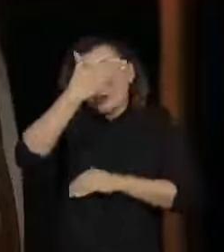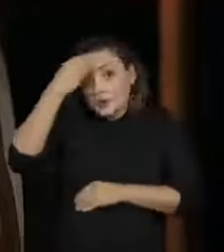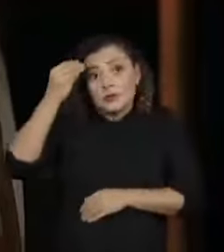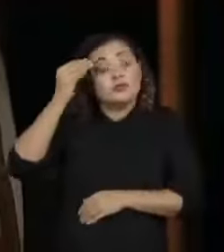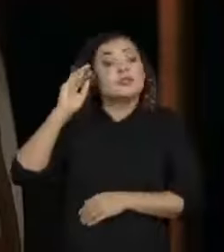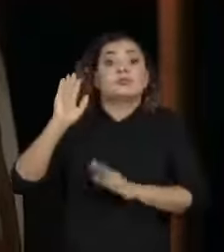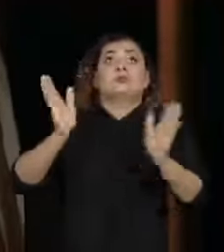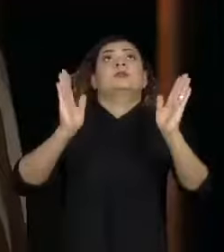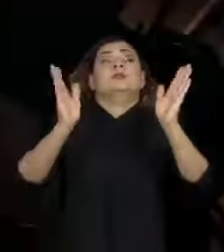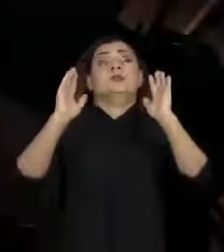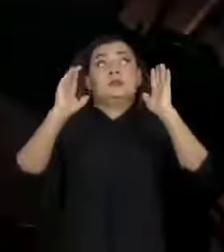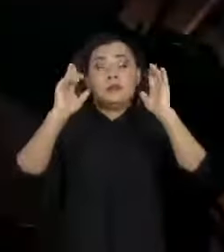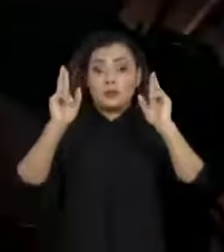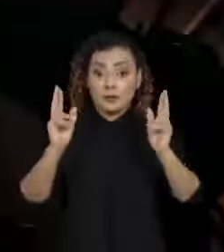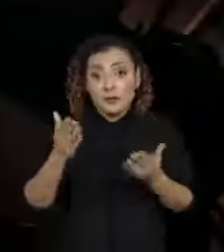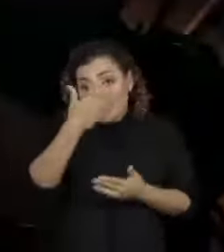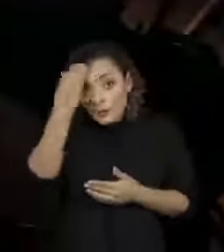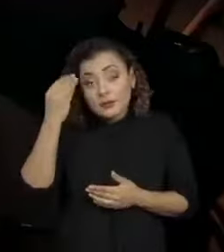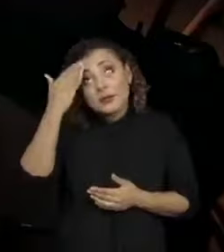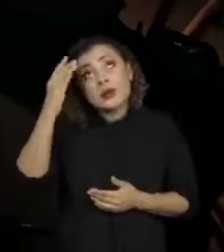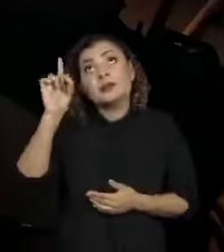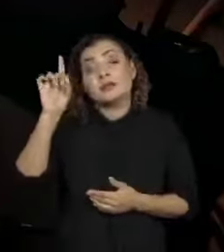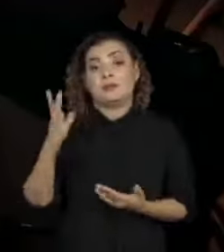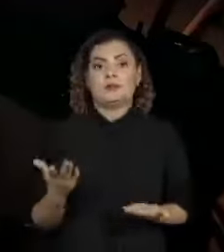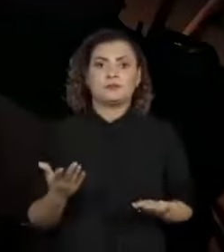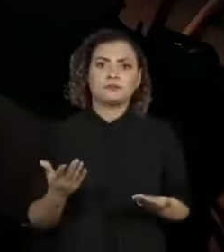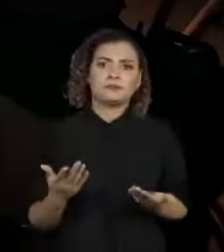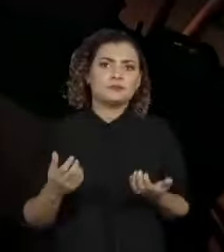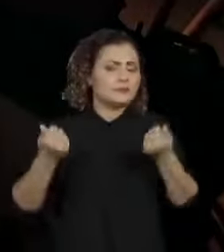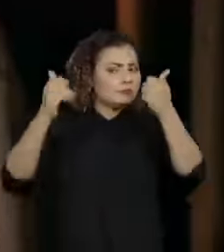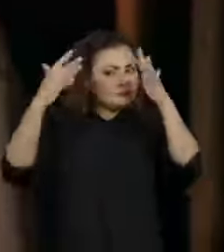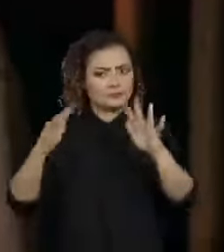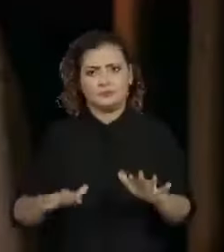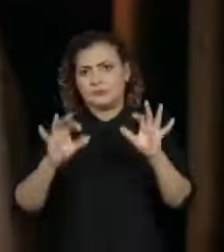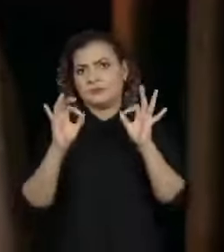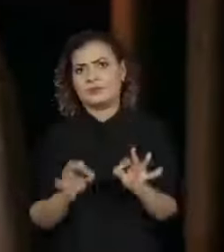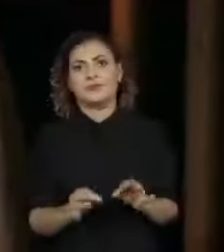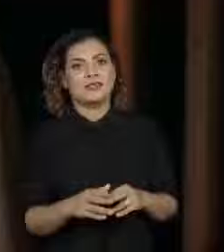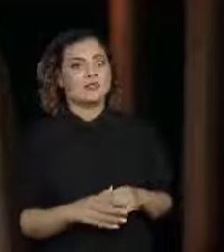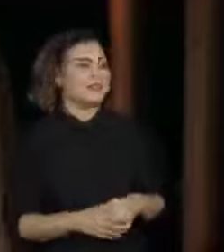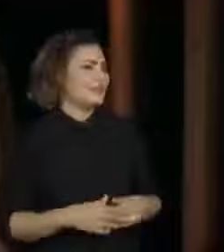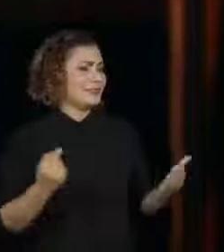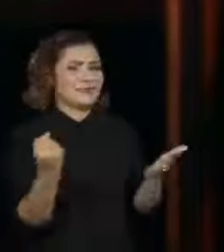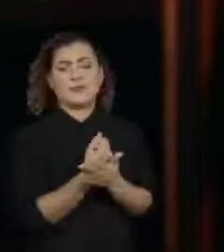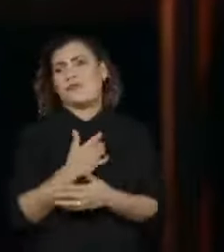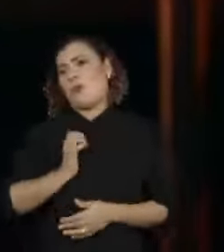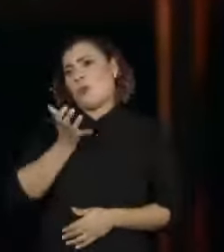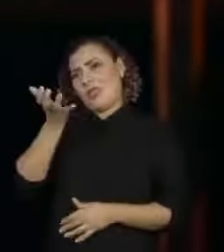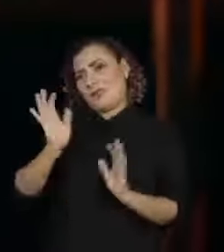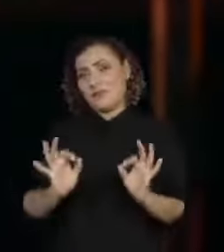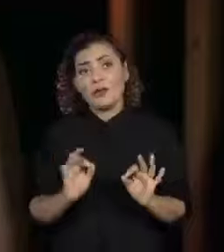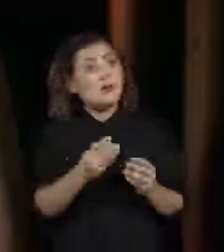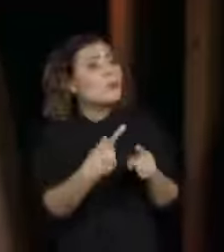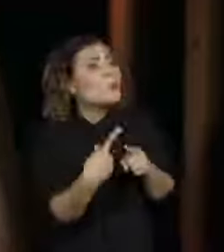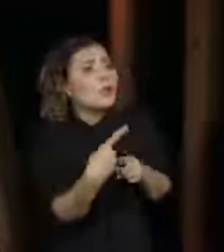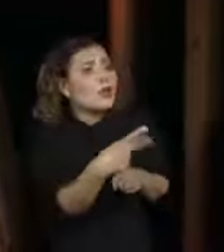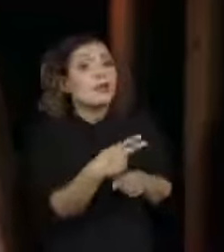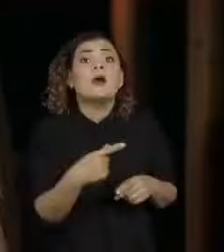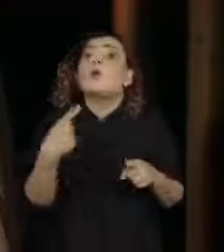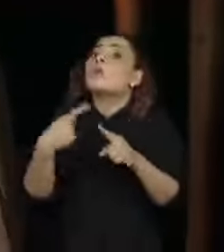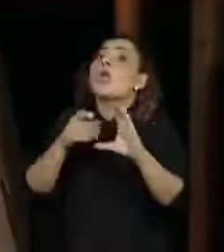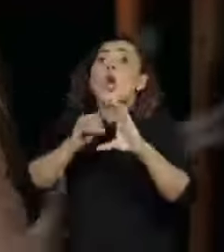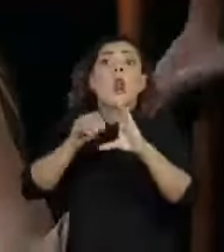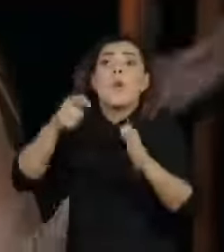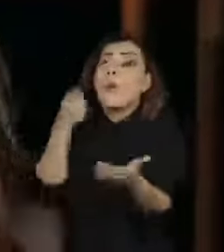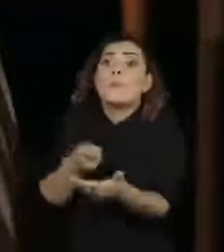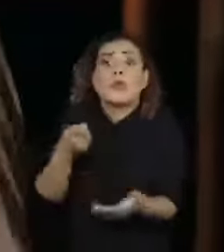graças a Deus olha eu pude experimentar o fracasso porque que você foi Clube